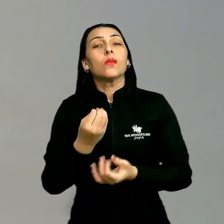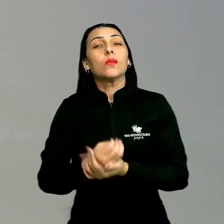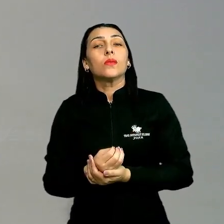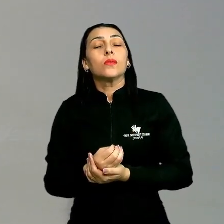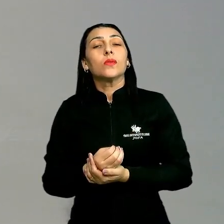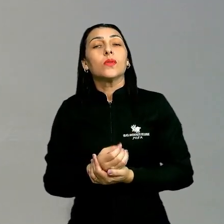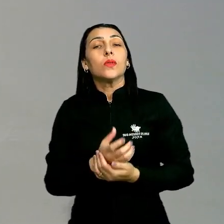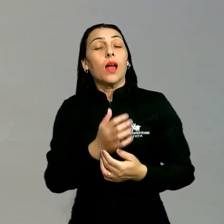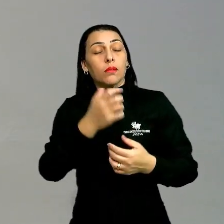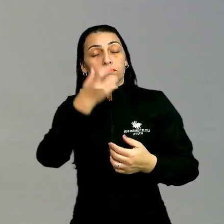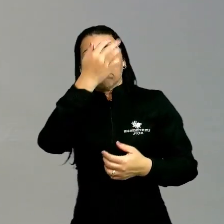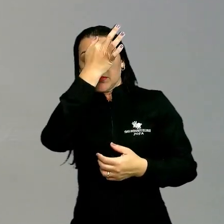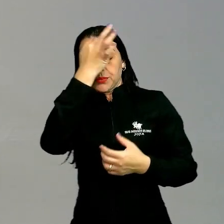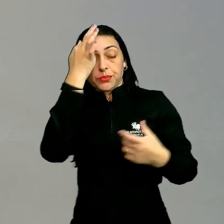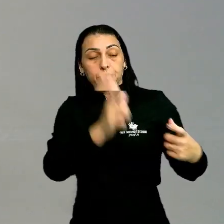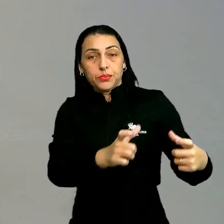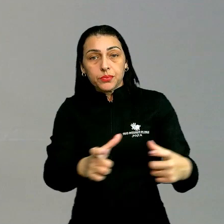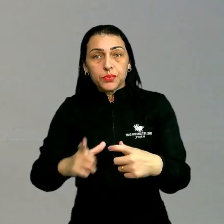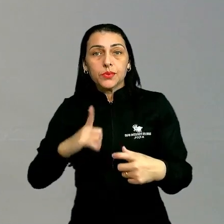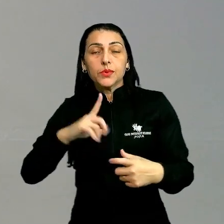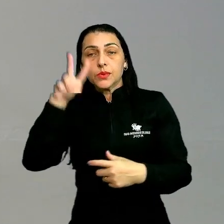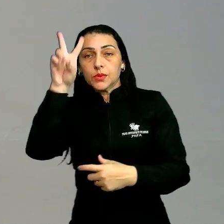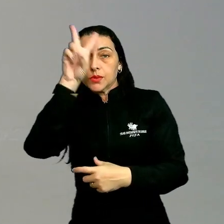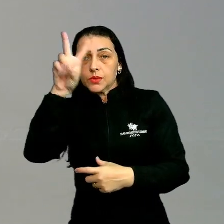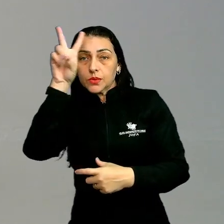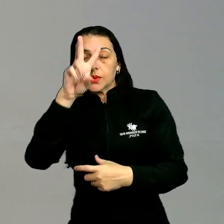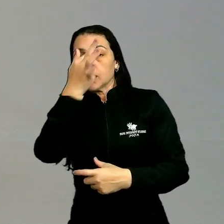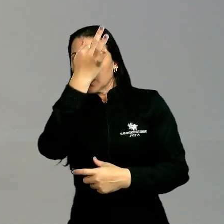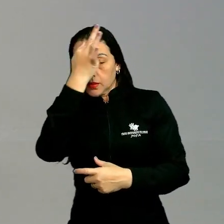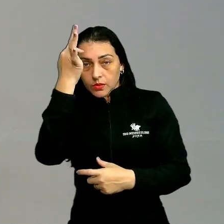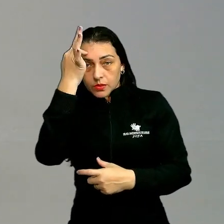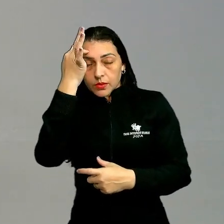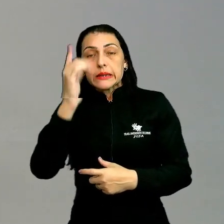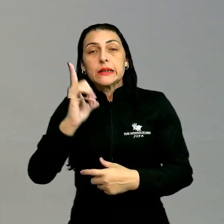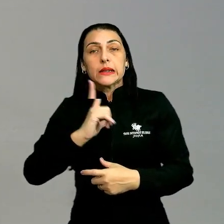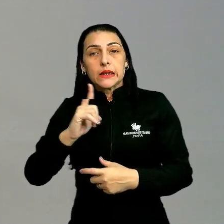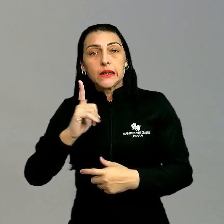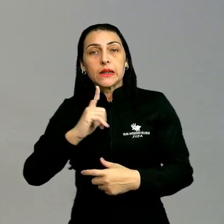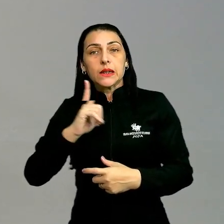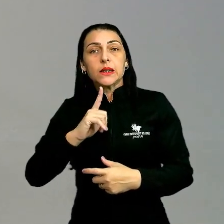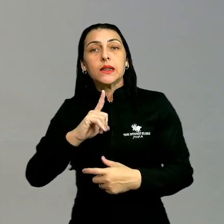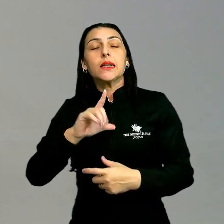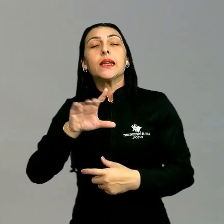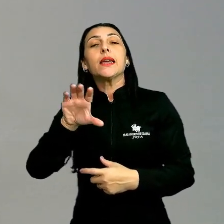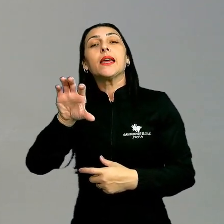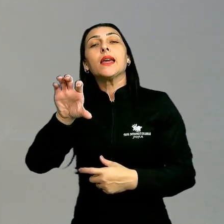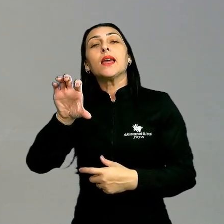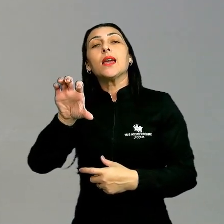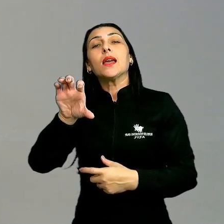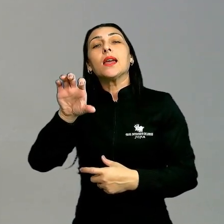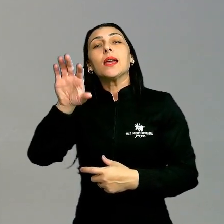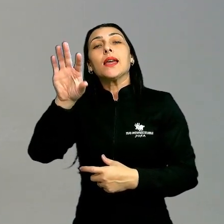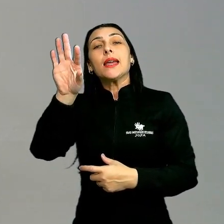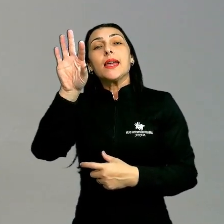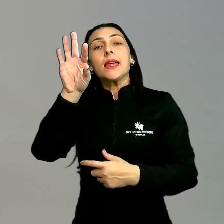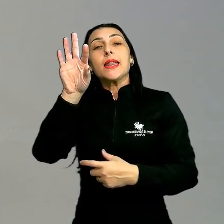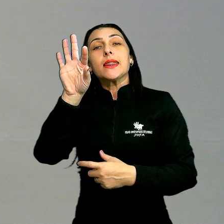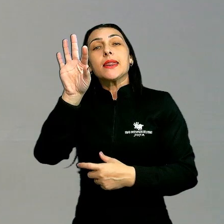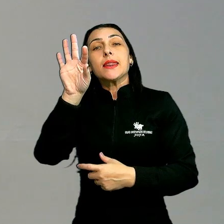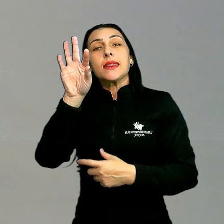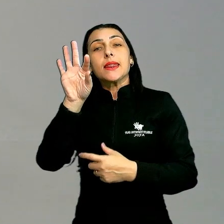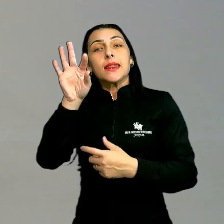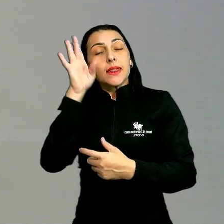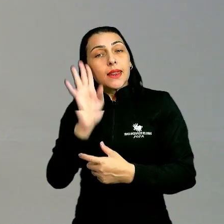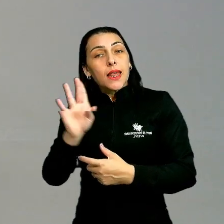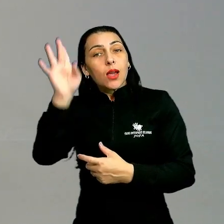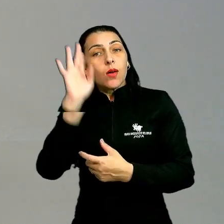das áreas da filosofia. Então, nós temos a história da filosofia, nós temos a epistemologia ou teoria do